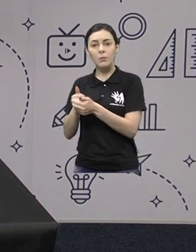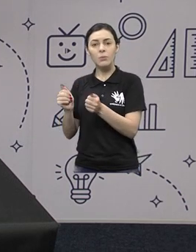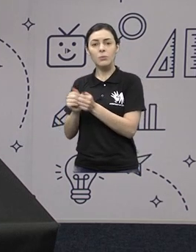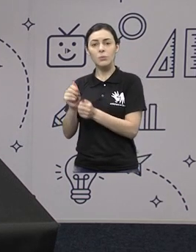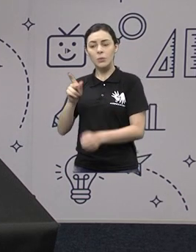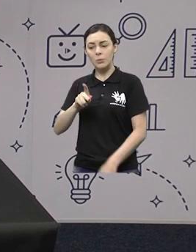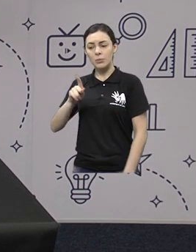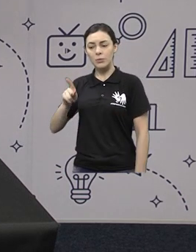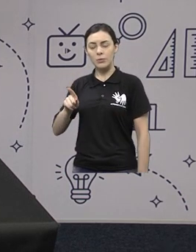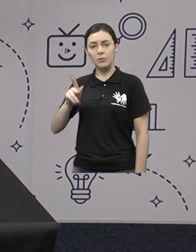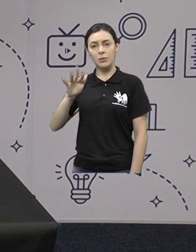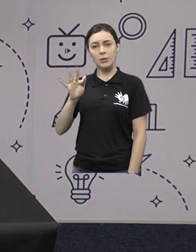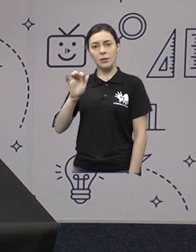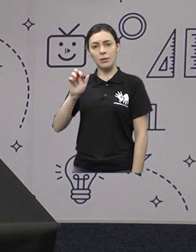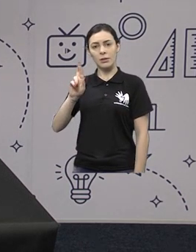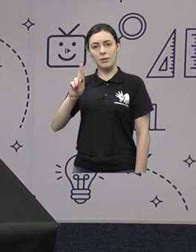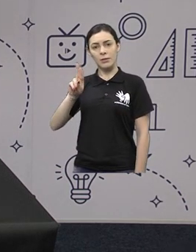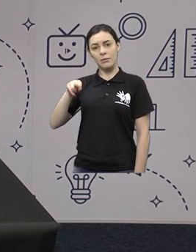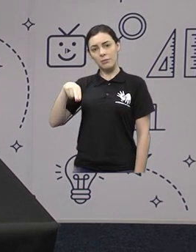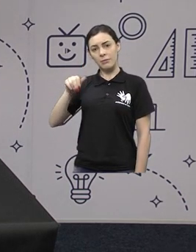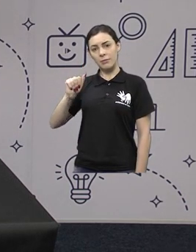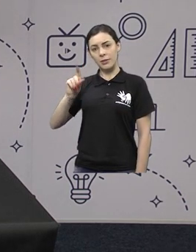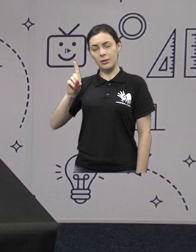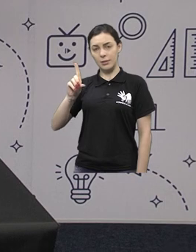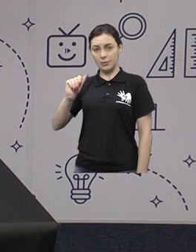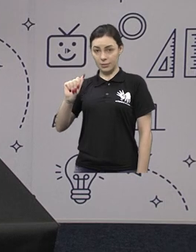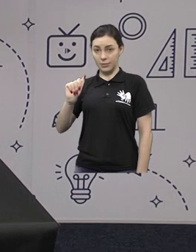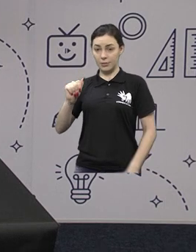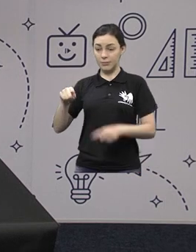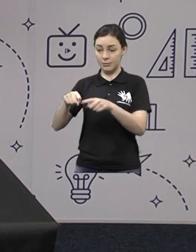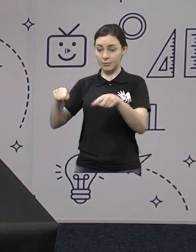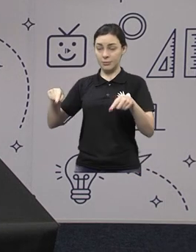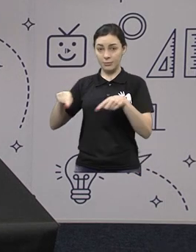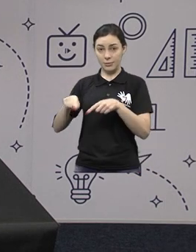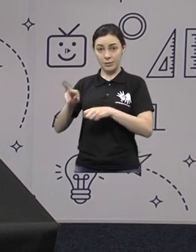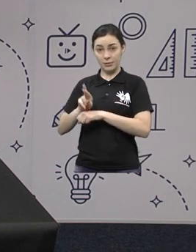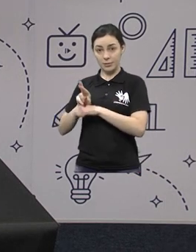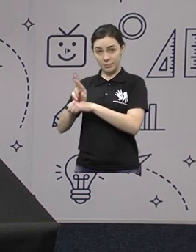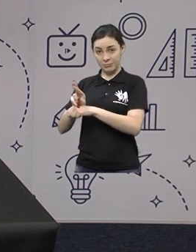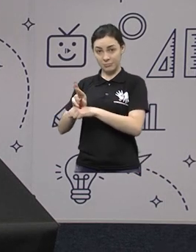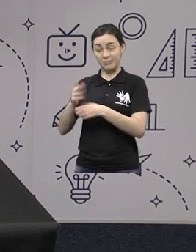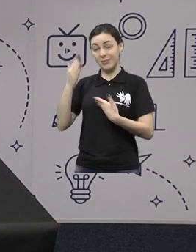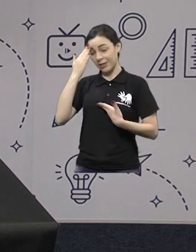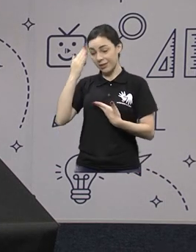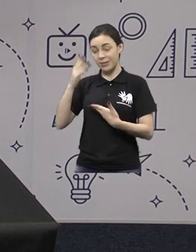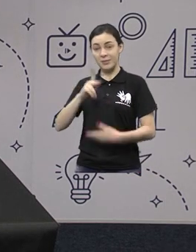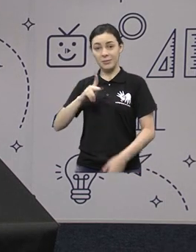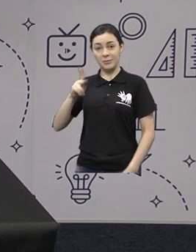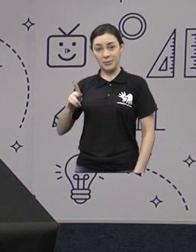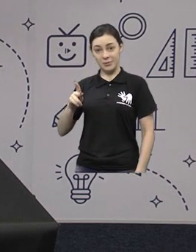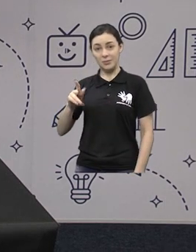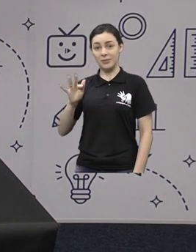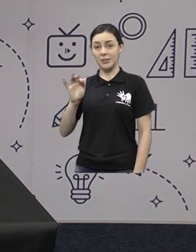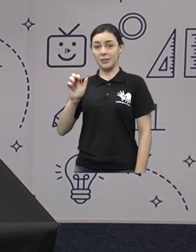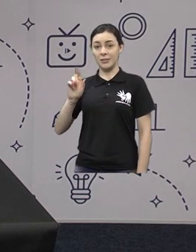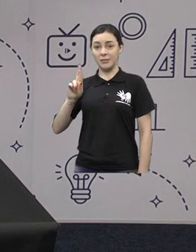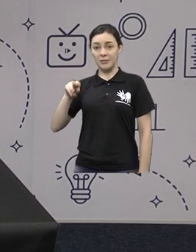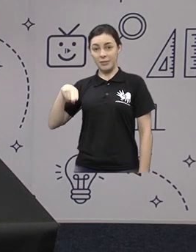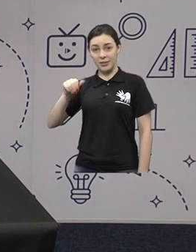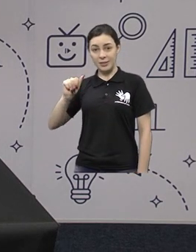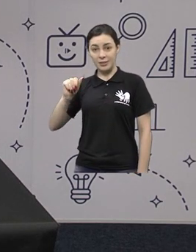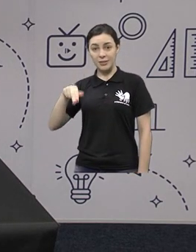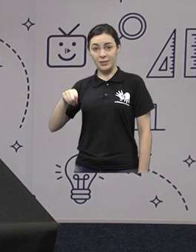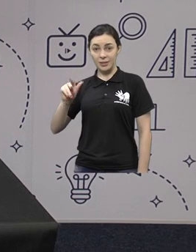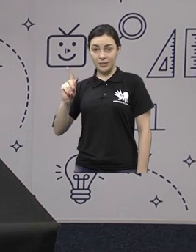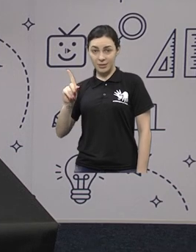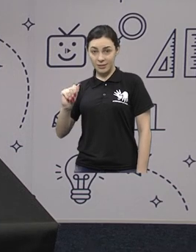professora Fernanda, da Sala de Recursos Multifuncionais. Então, eu quero agradecer a professora Fernanda, a